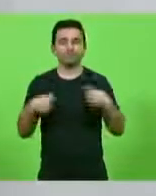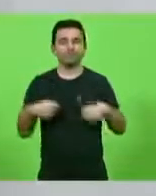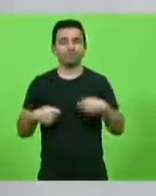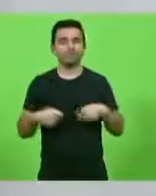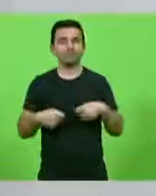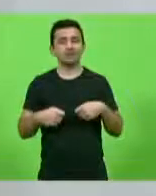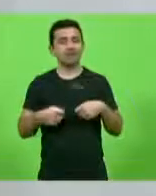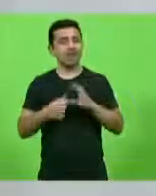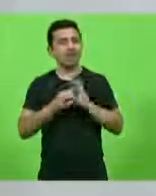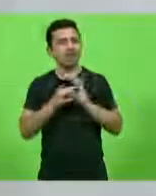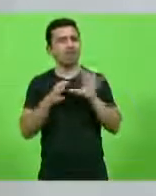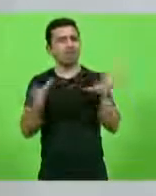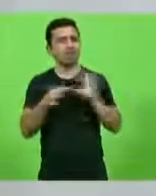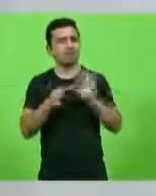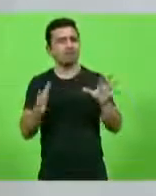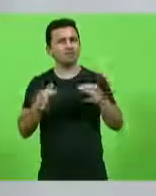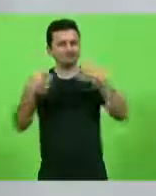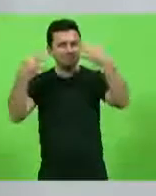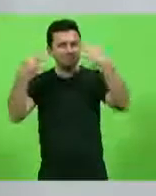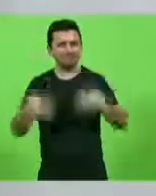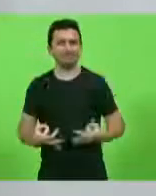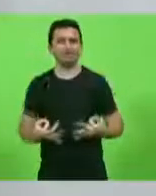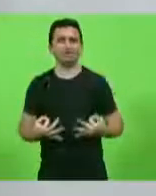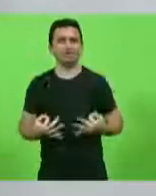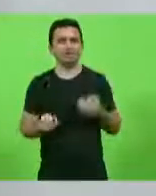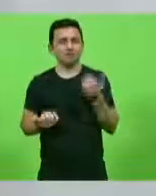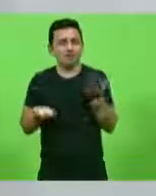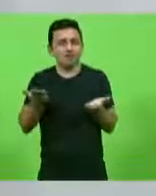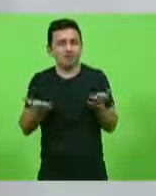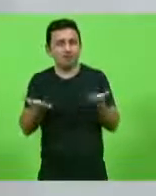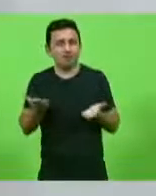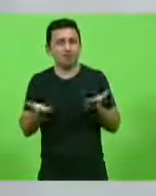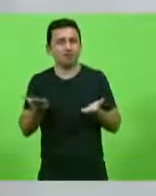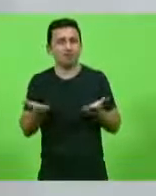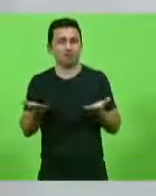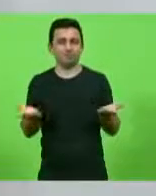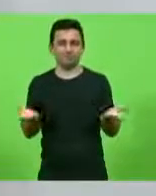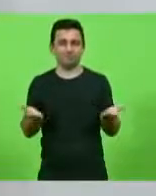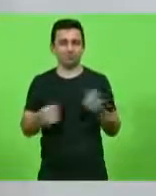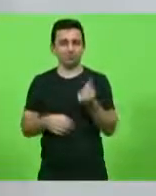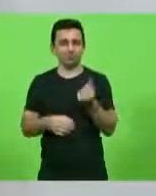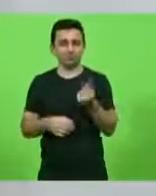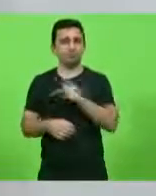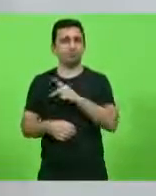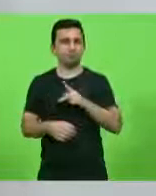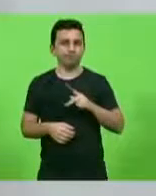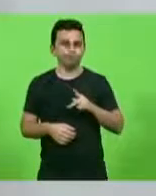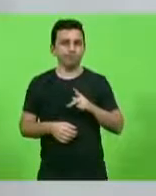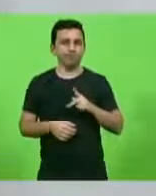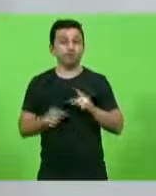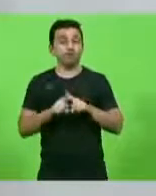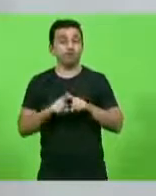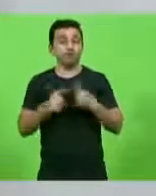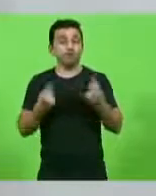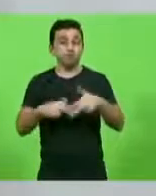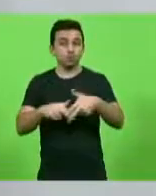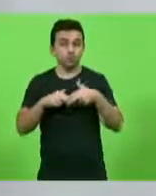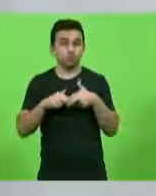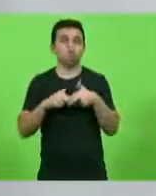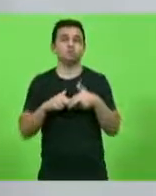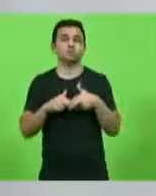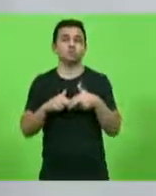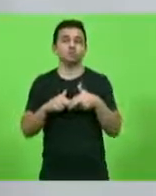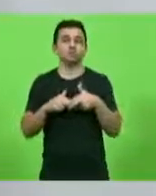mais distribuição, mais justeza, mais equilíbrio no trato com o dinheiro público. Por isso, nobres